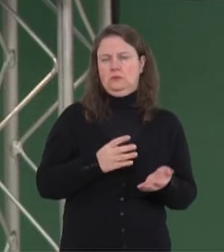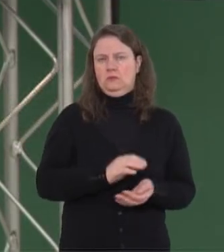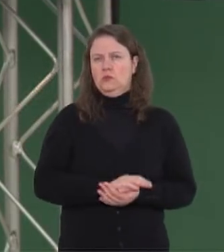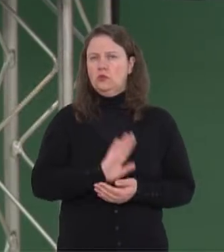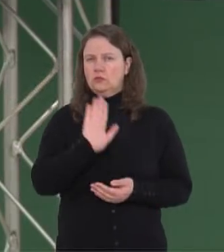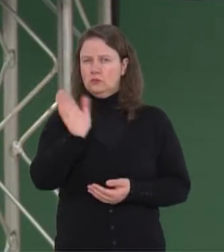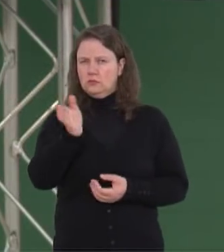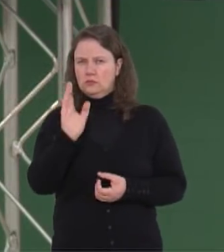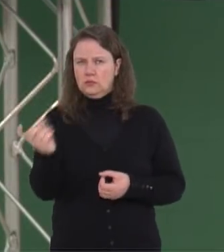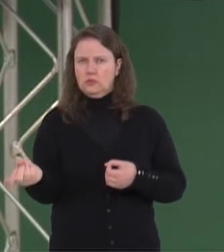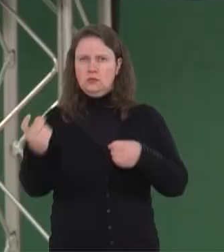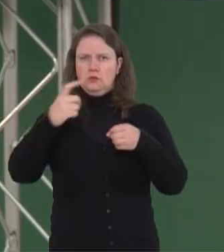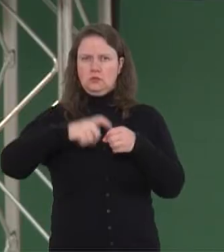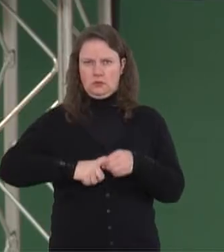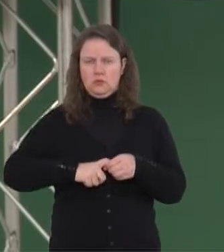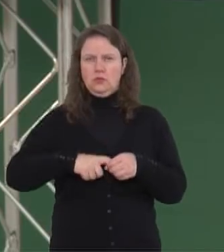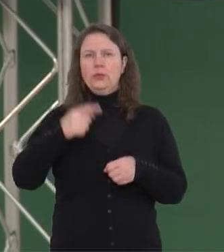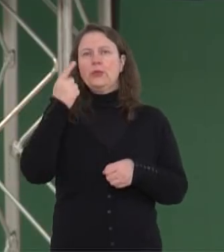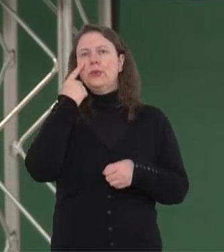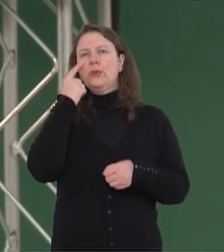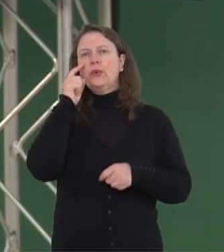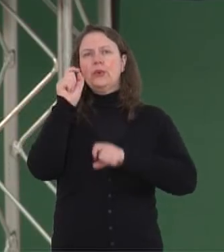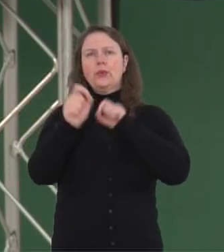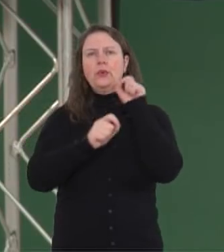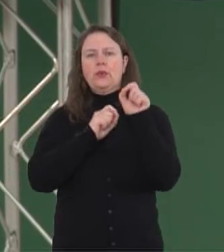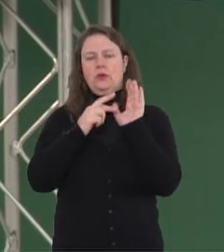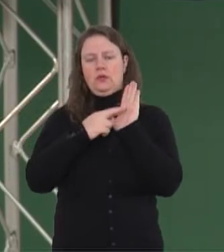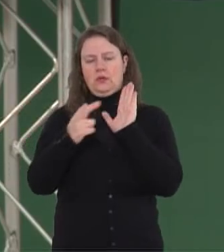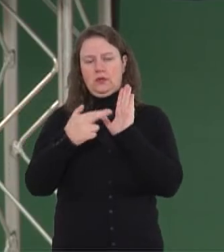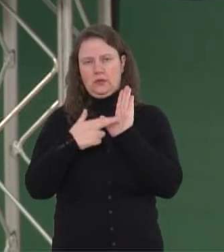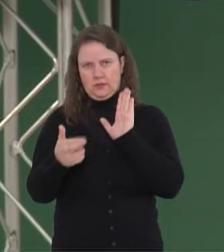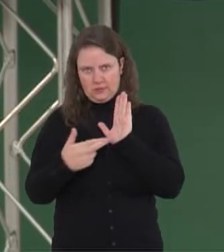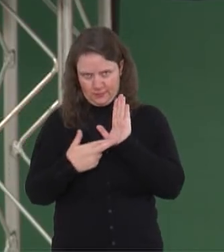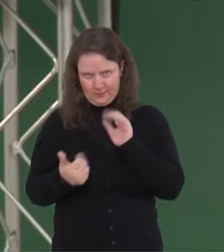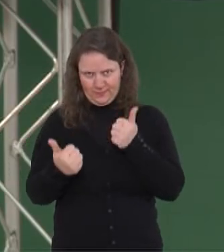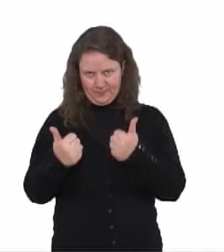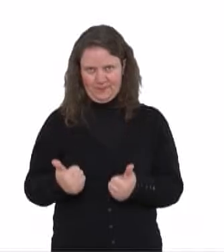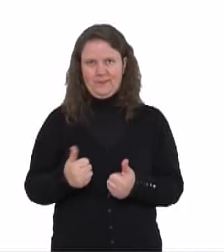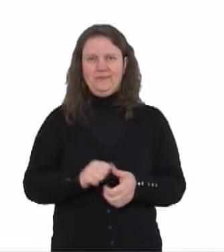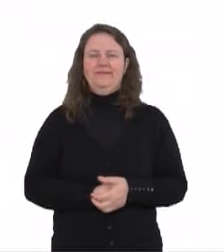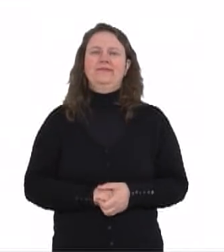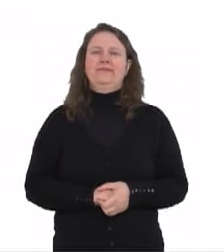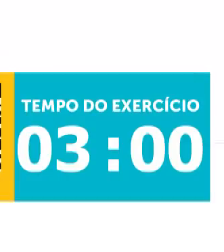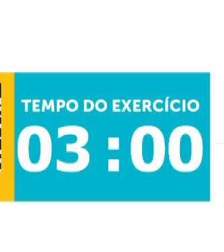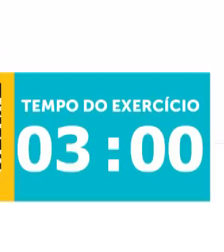já retornamos então para ver quais foram as respostas que vocês colocaram.